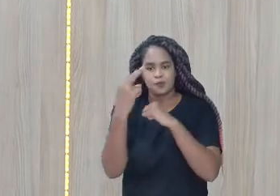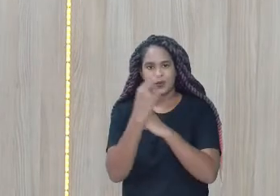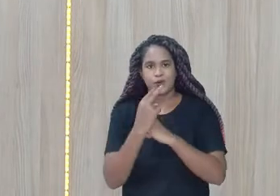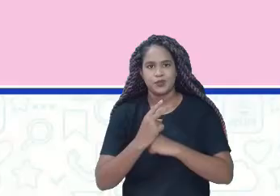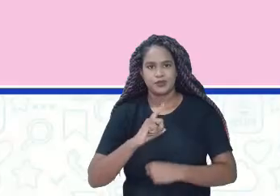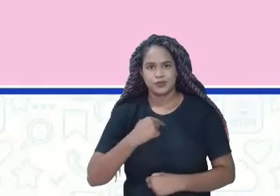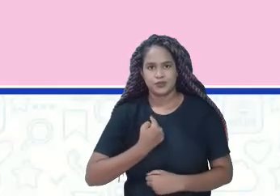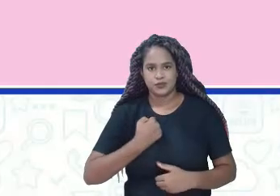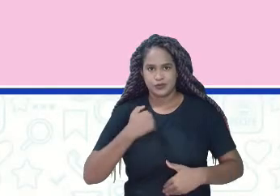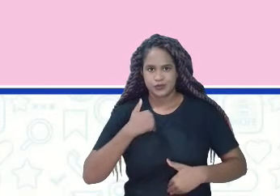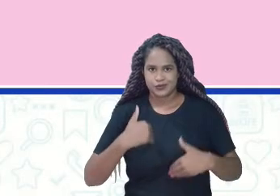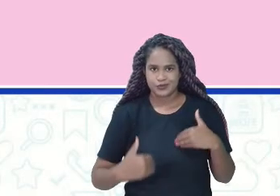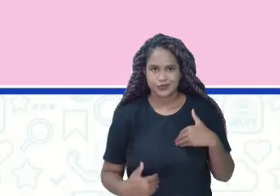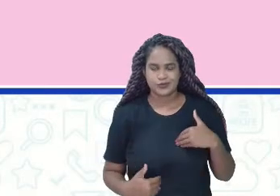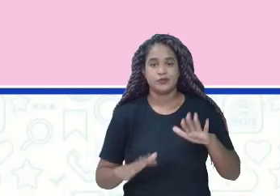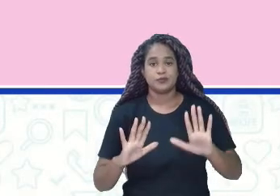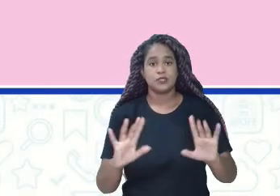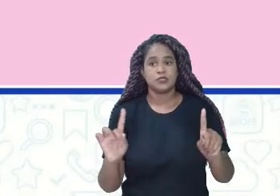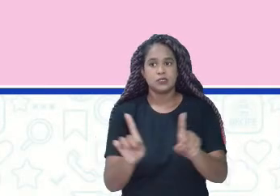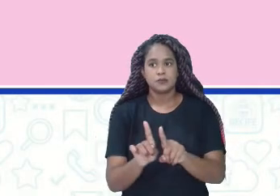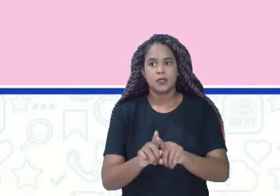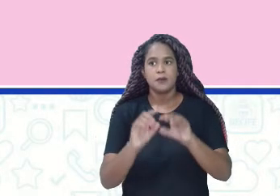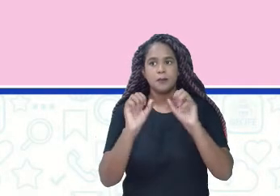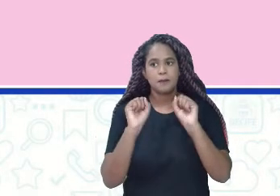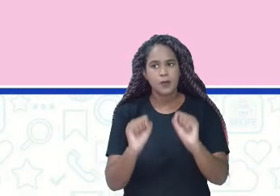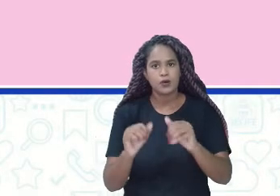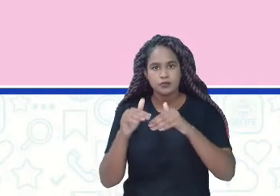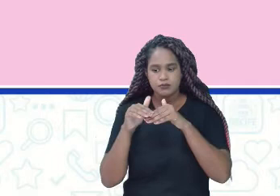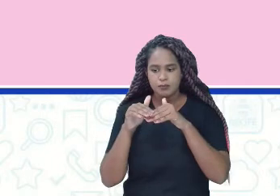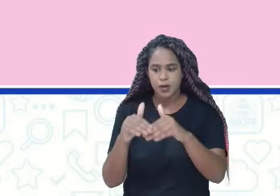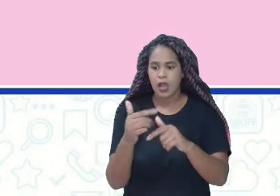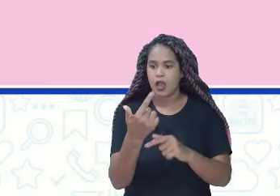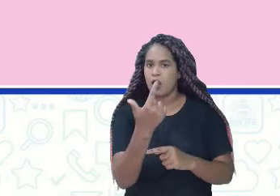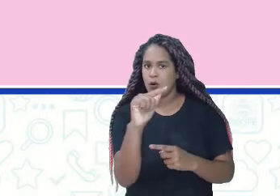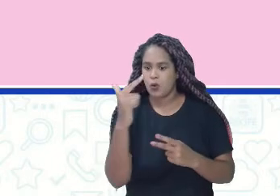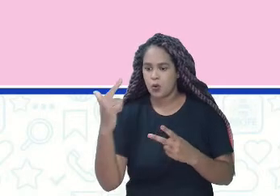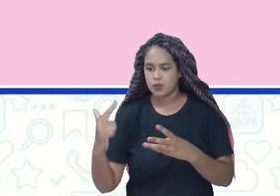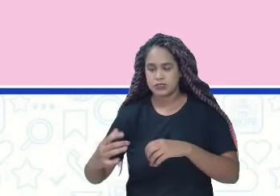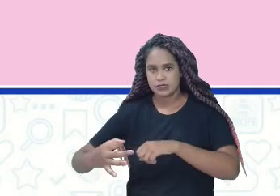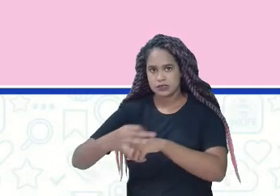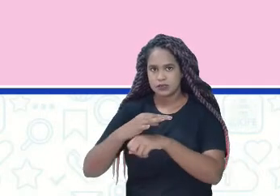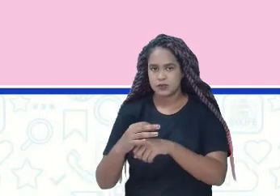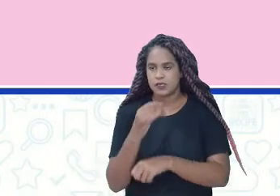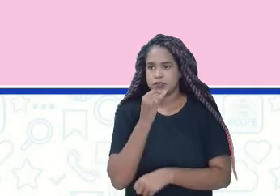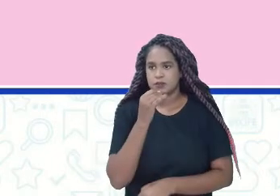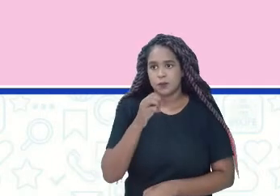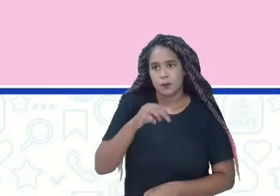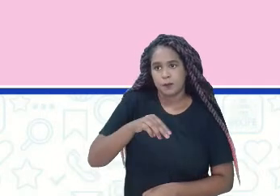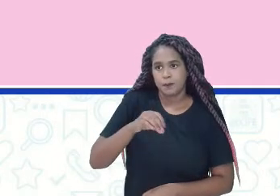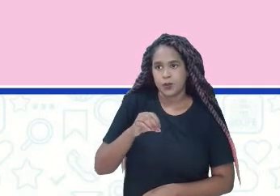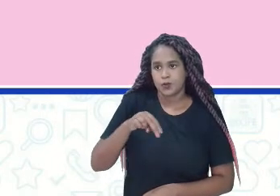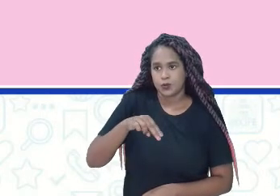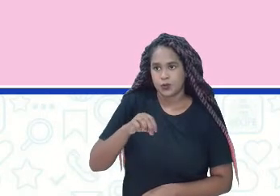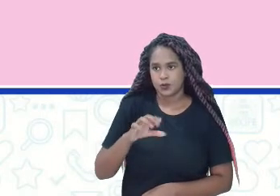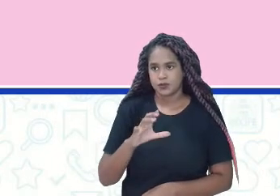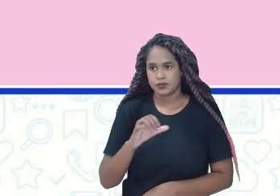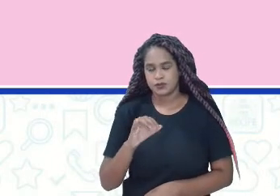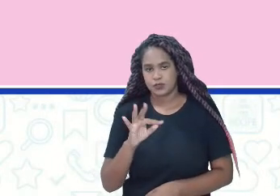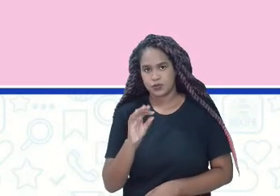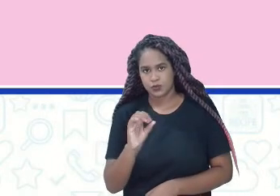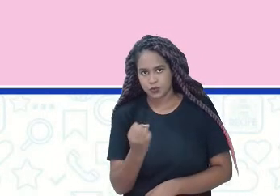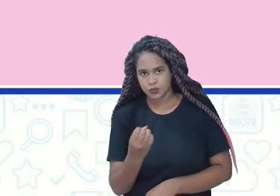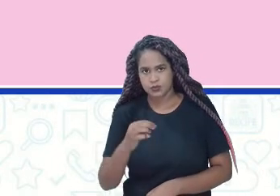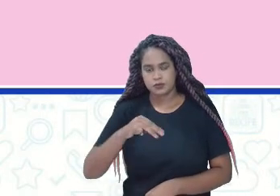Mas também ele pode afetar outras células, como os monócitos e os macrófagos.